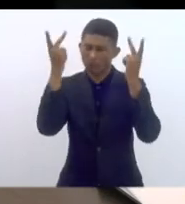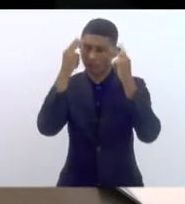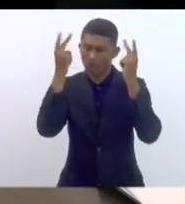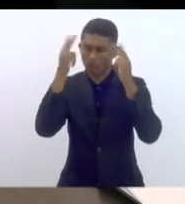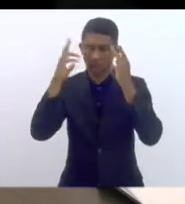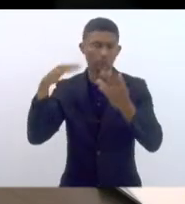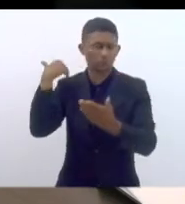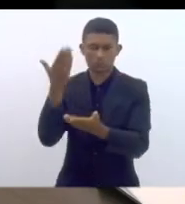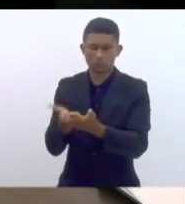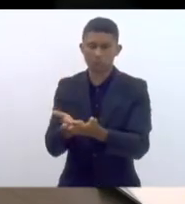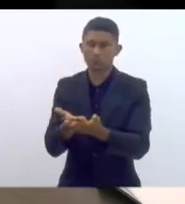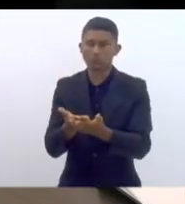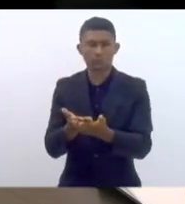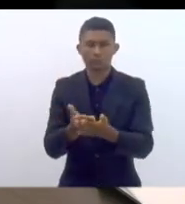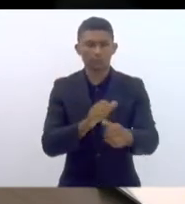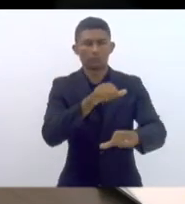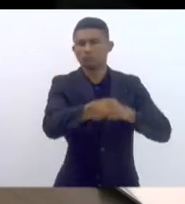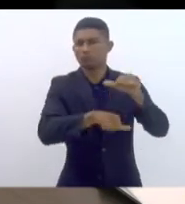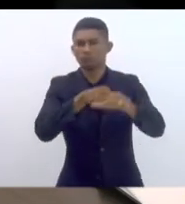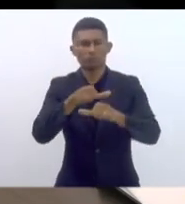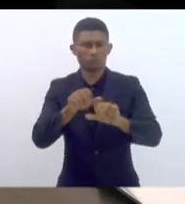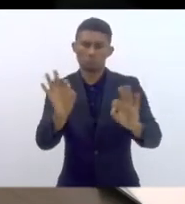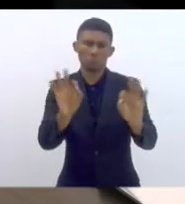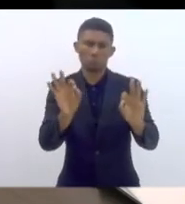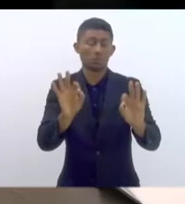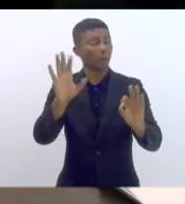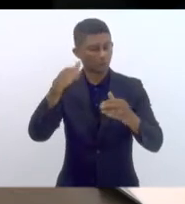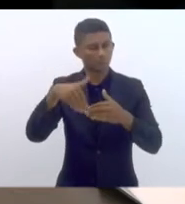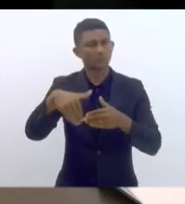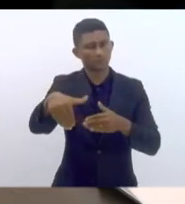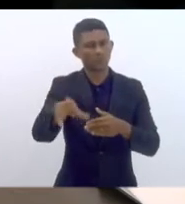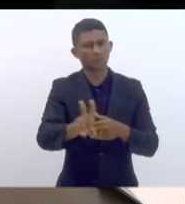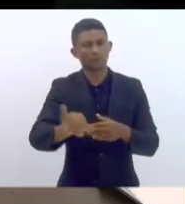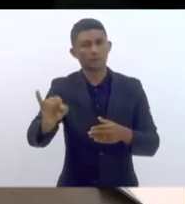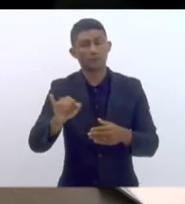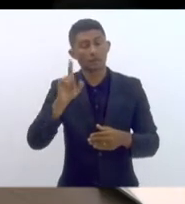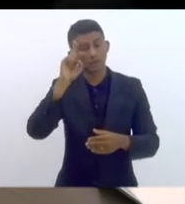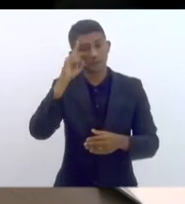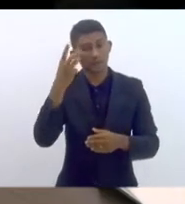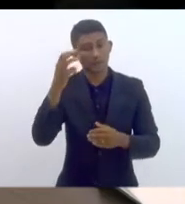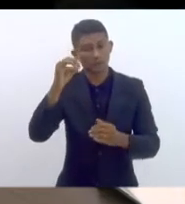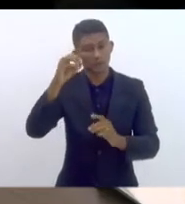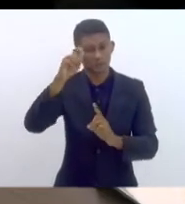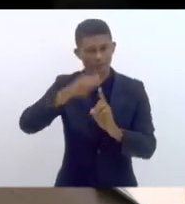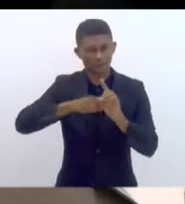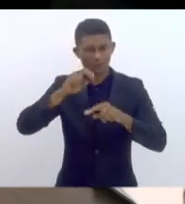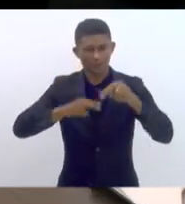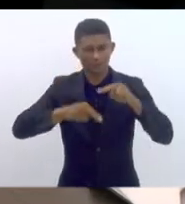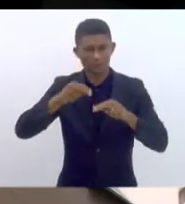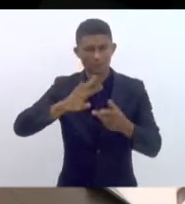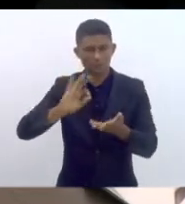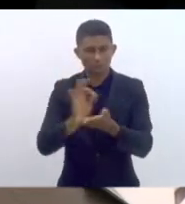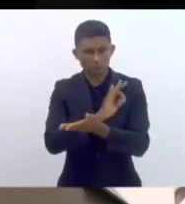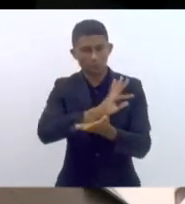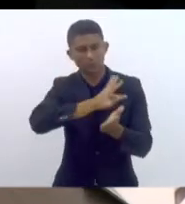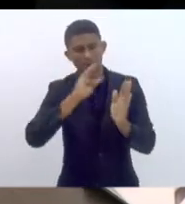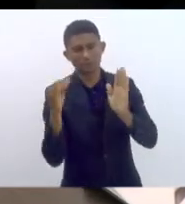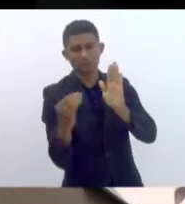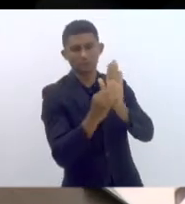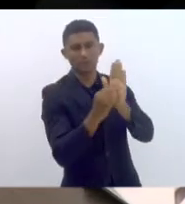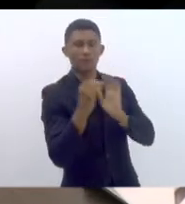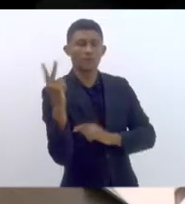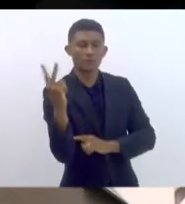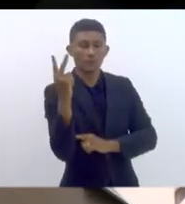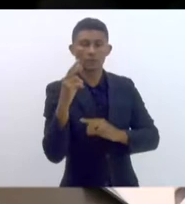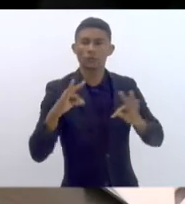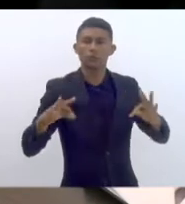não houve uma alteração. Ele também vai ser alterado no aditivo, também ser assinado dia 30, onde todo esse valor vai passar a ser por